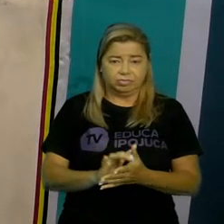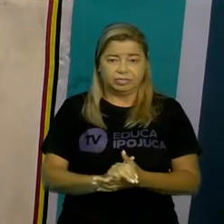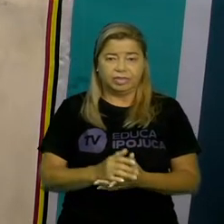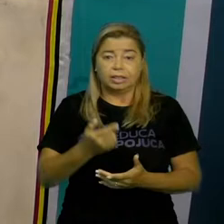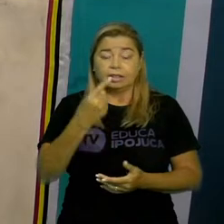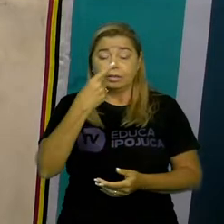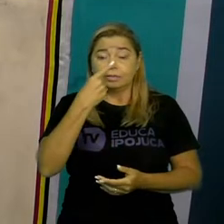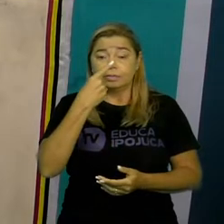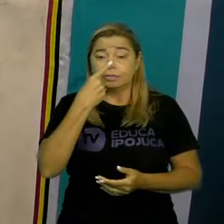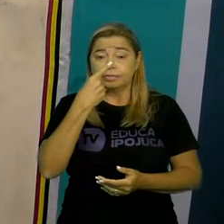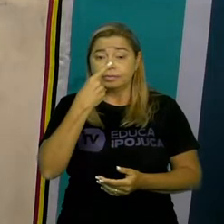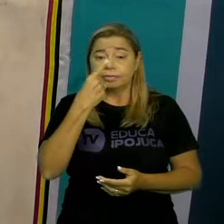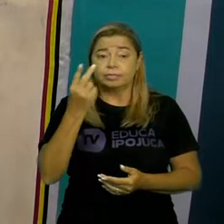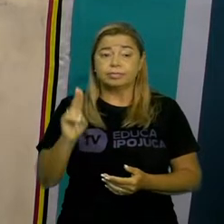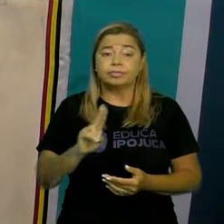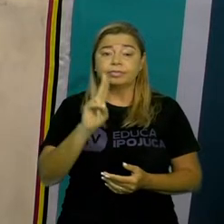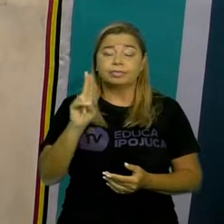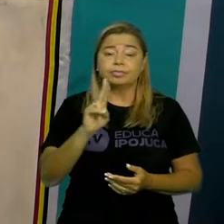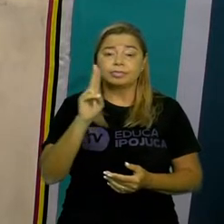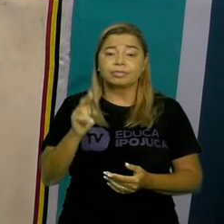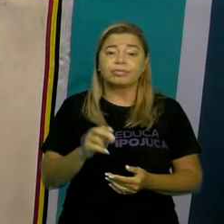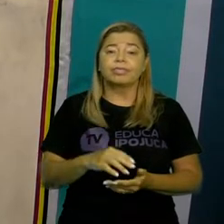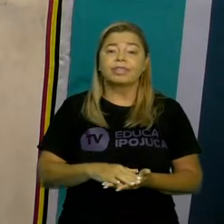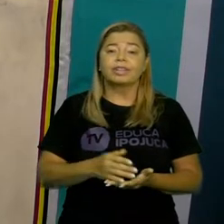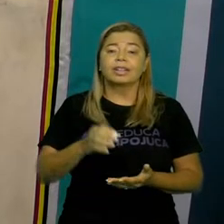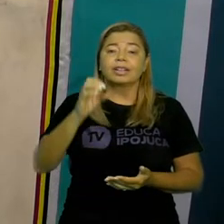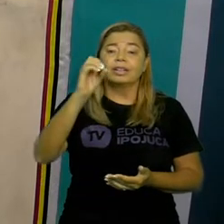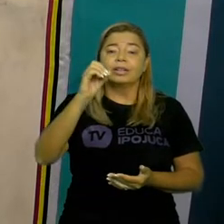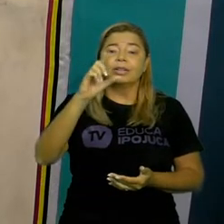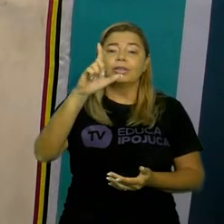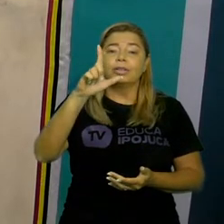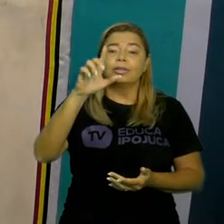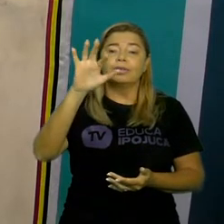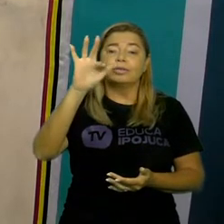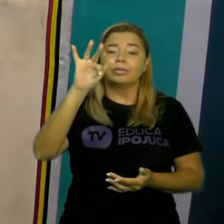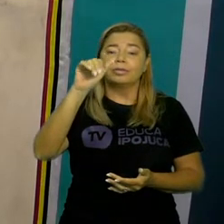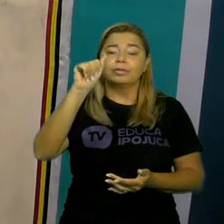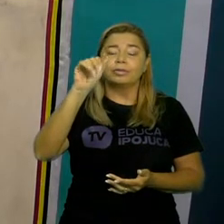o nariz que é representado pelo olfato.